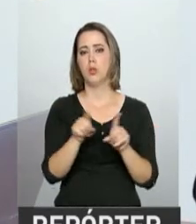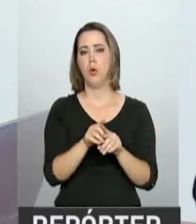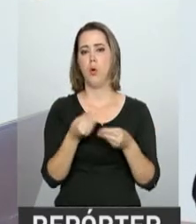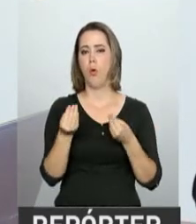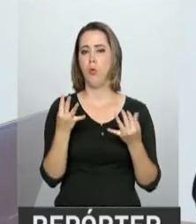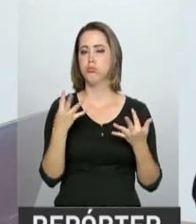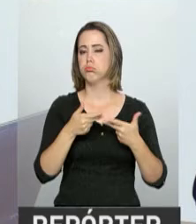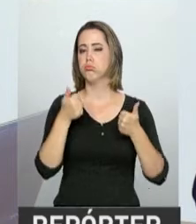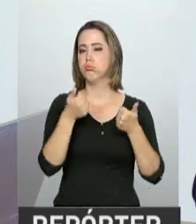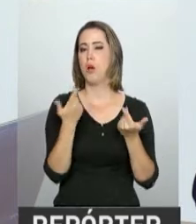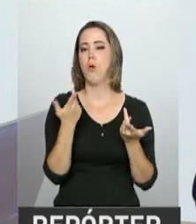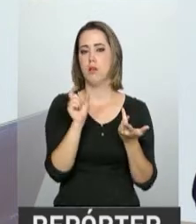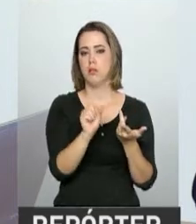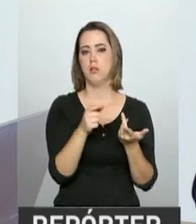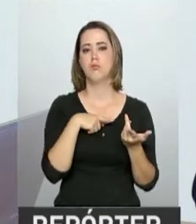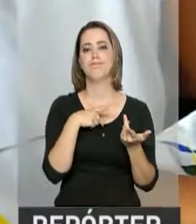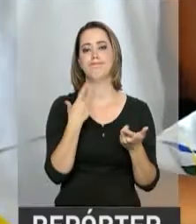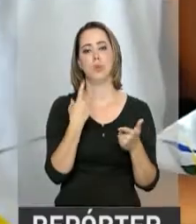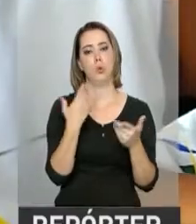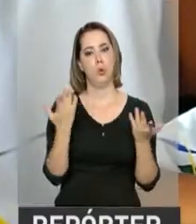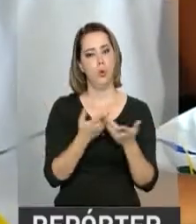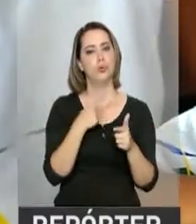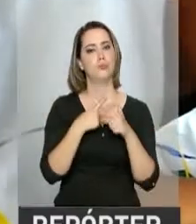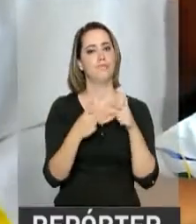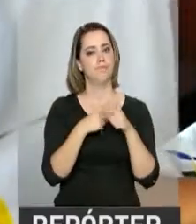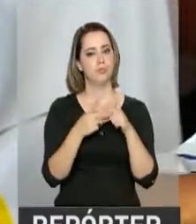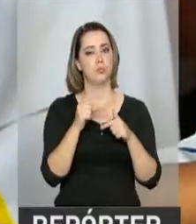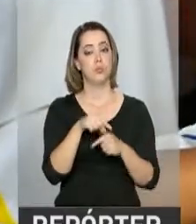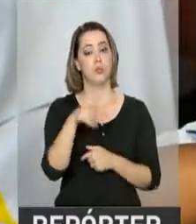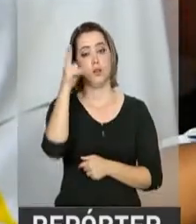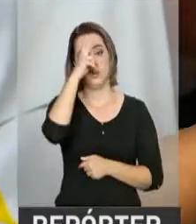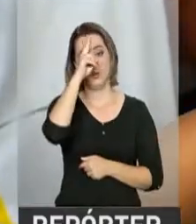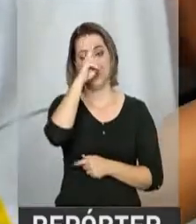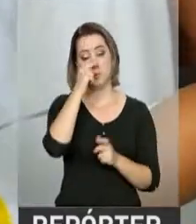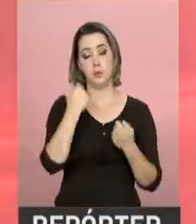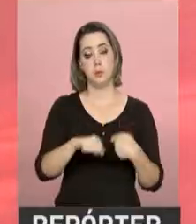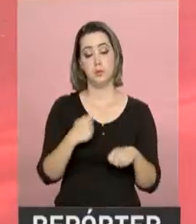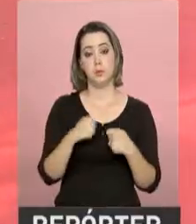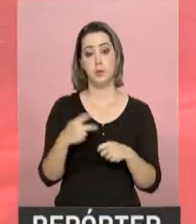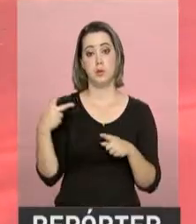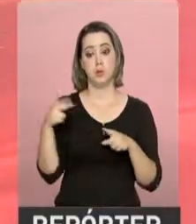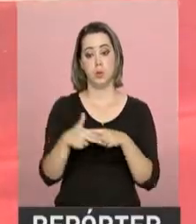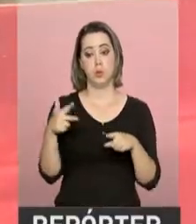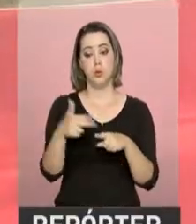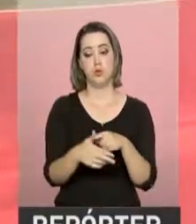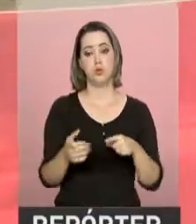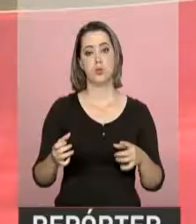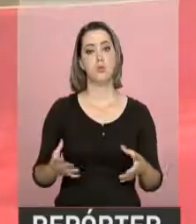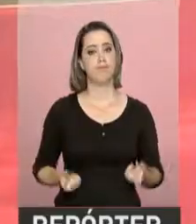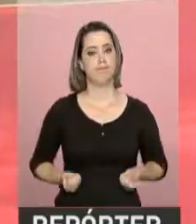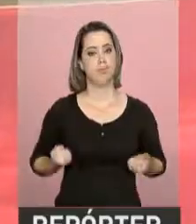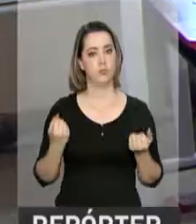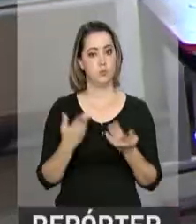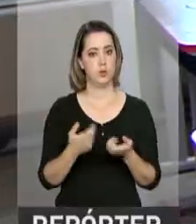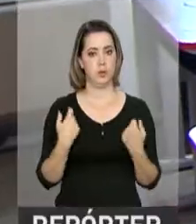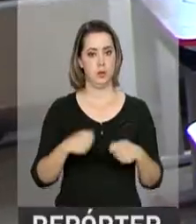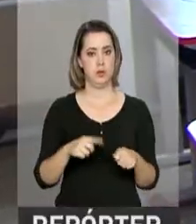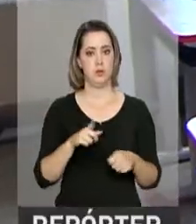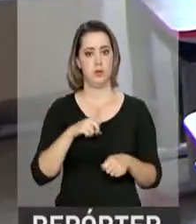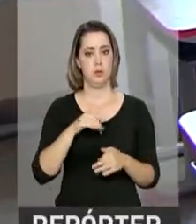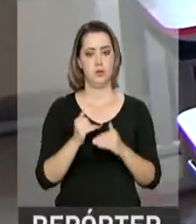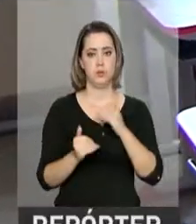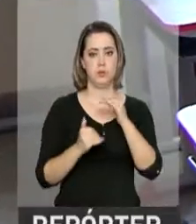no brasil ainda é muito deficiente o ministro lembrou que apesar da necessidade de cortar gastos o governo tem conseguido